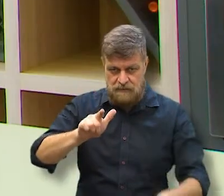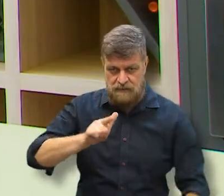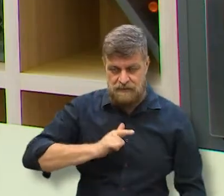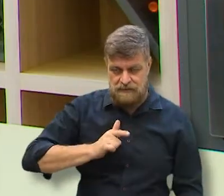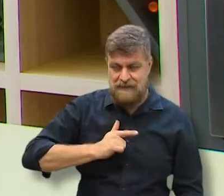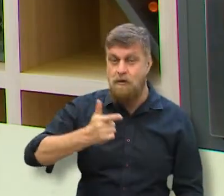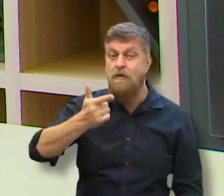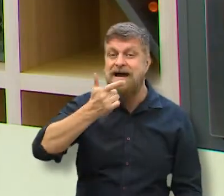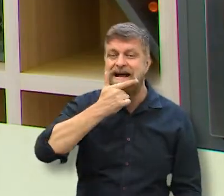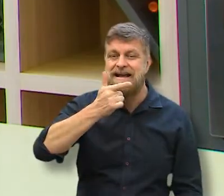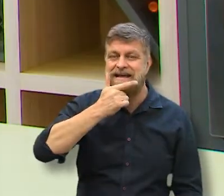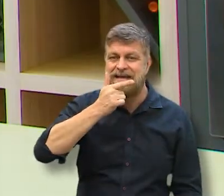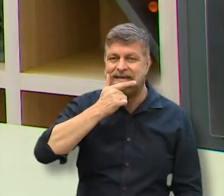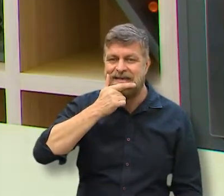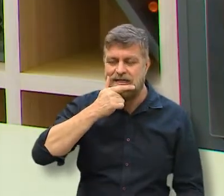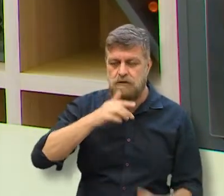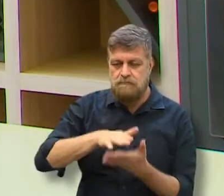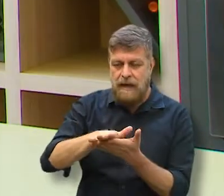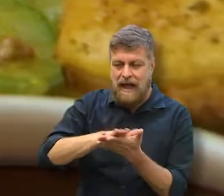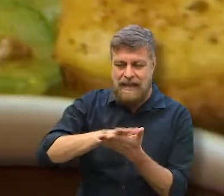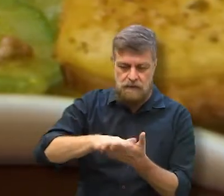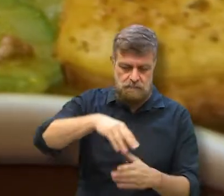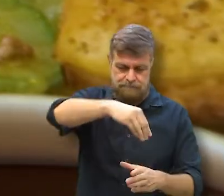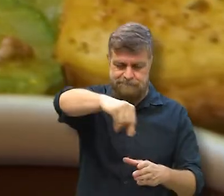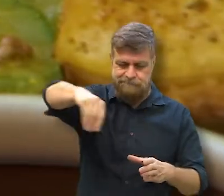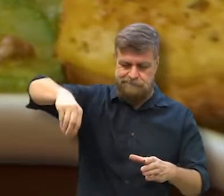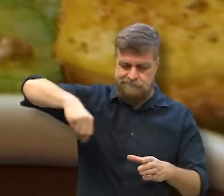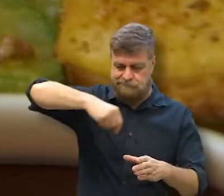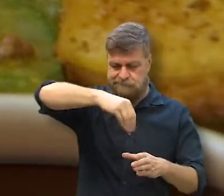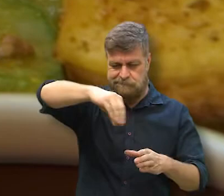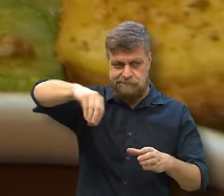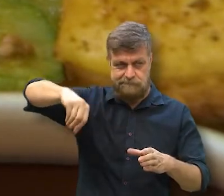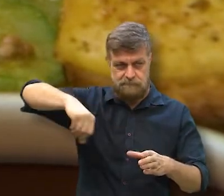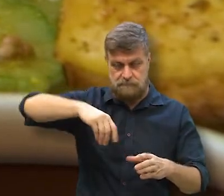Finalize com bastante queijo parmesão ralado por cima.